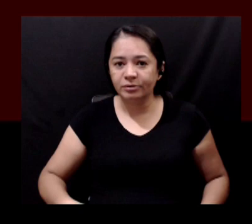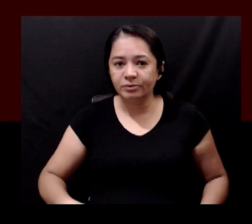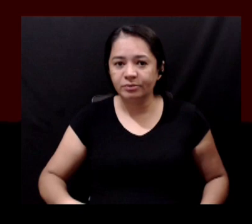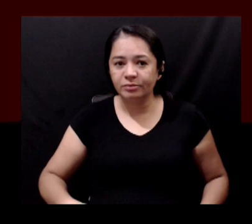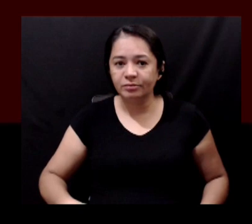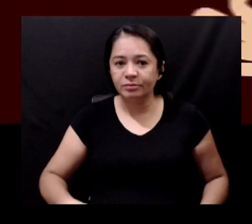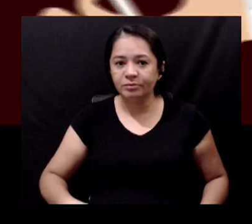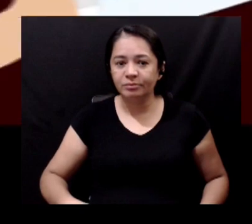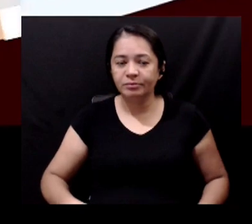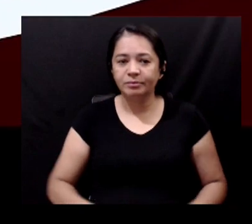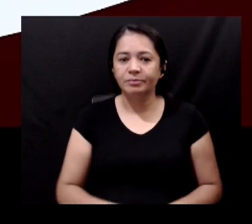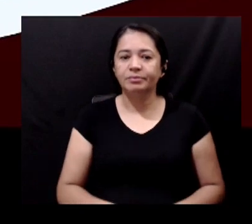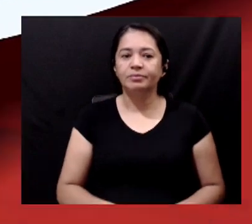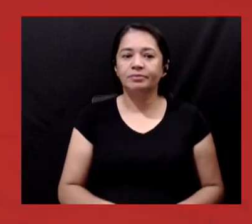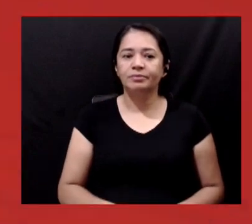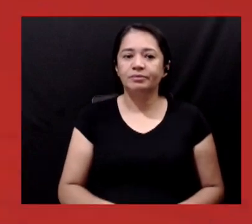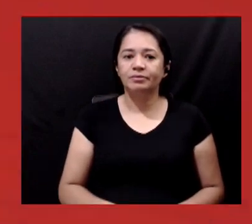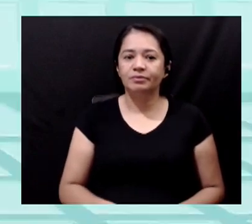Ser dentista de uma cobra.